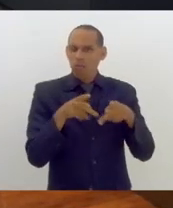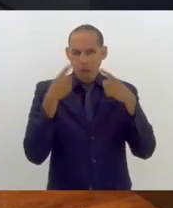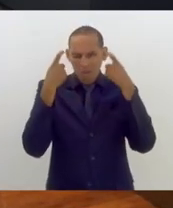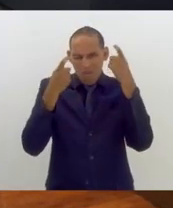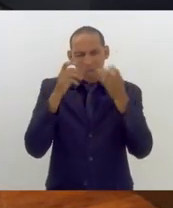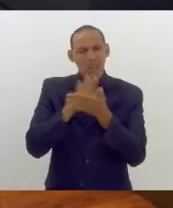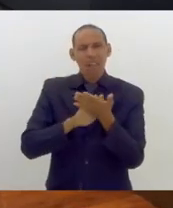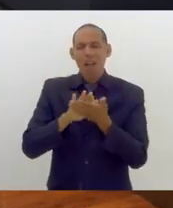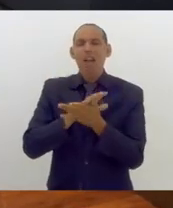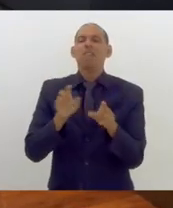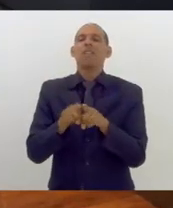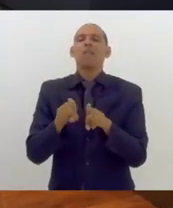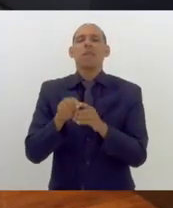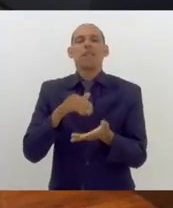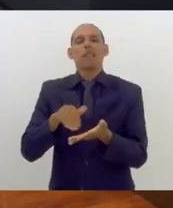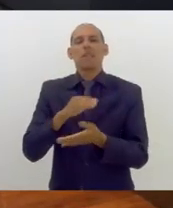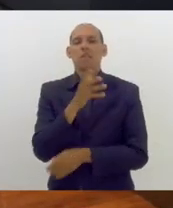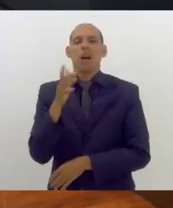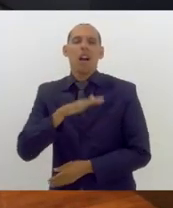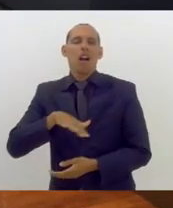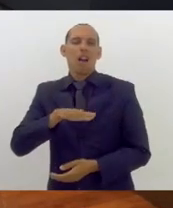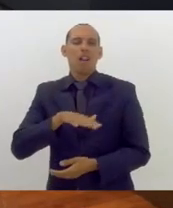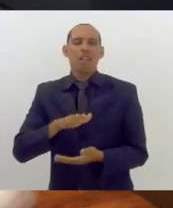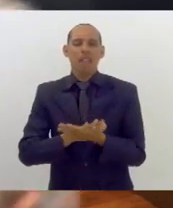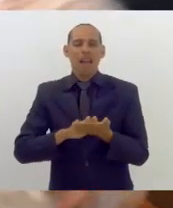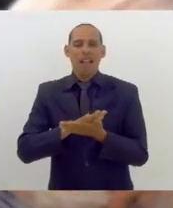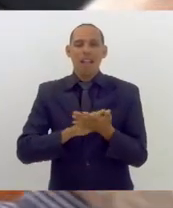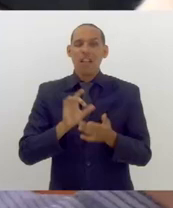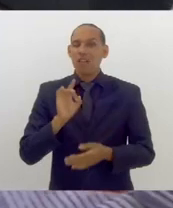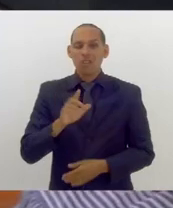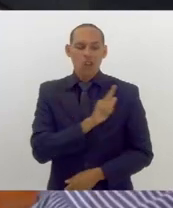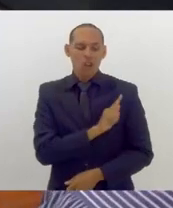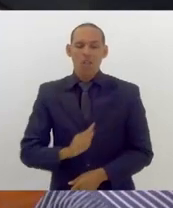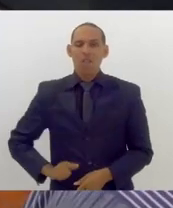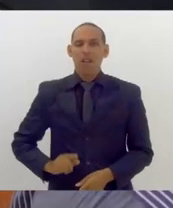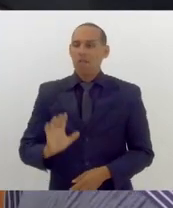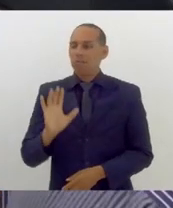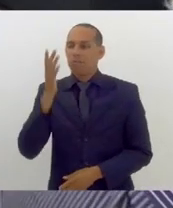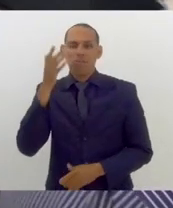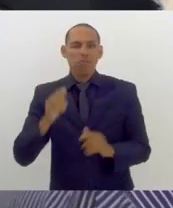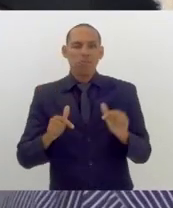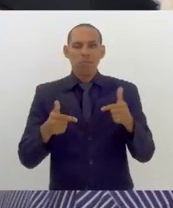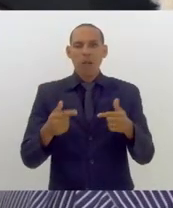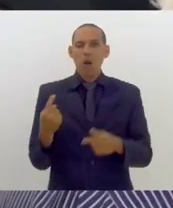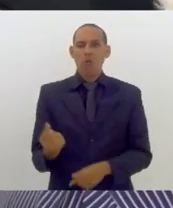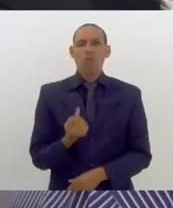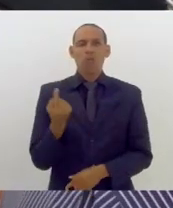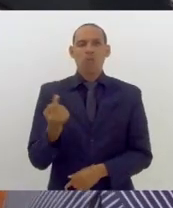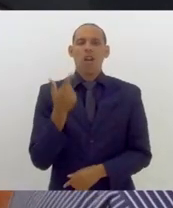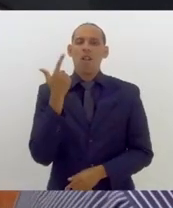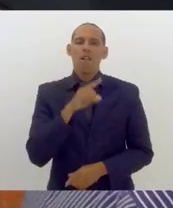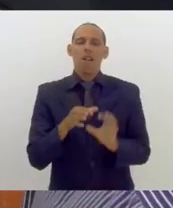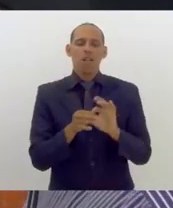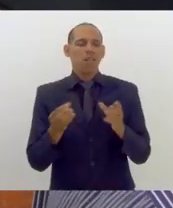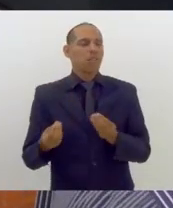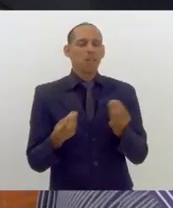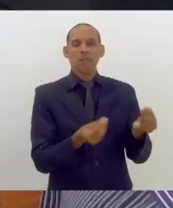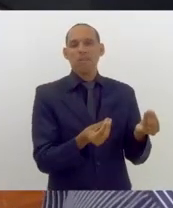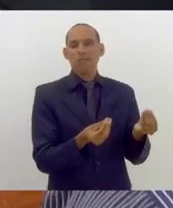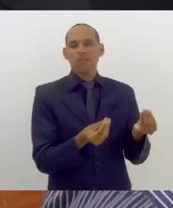preocupou nem a Secretaria de Meio Ambiente simplesmente um ato isolado do Governador conseguiu a licença